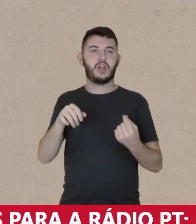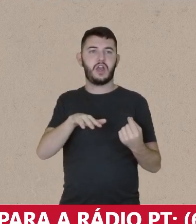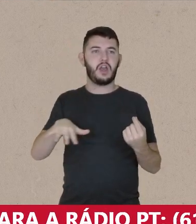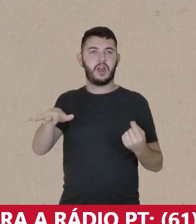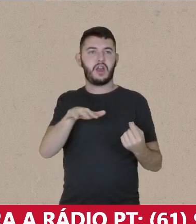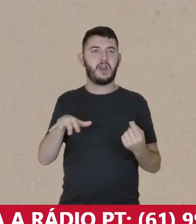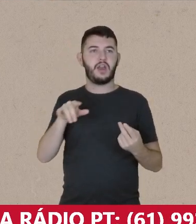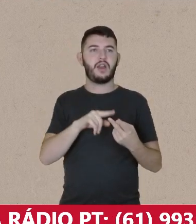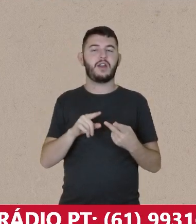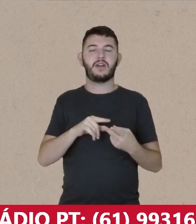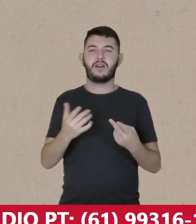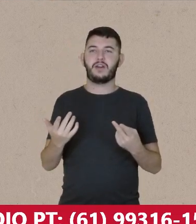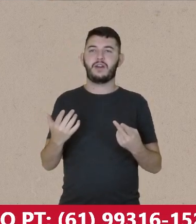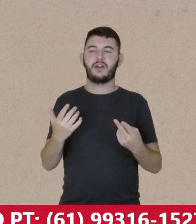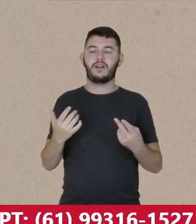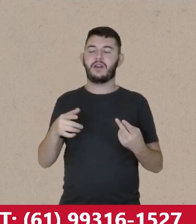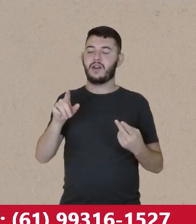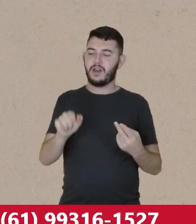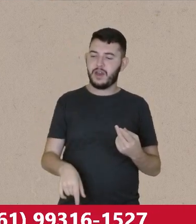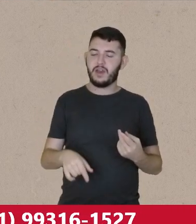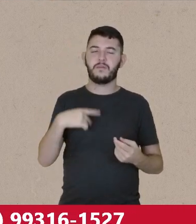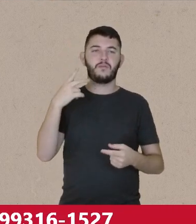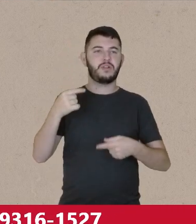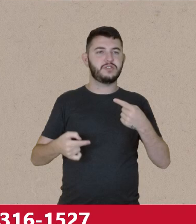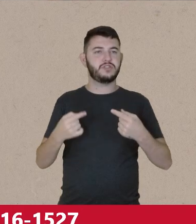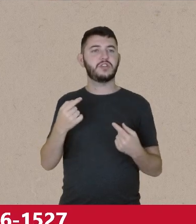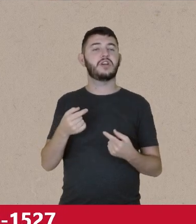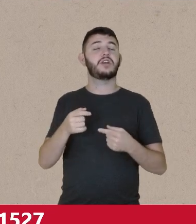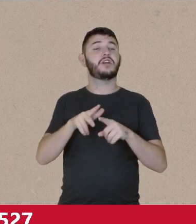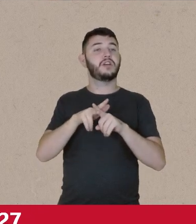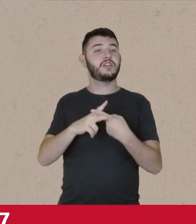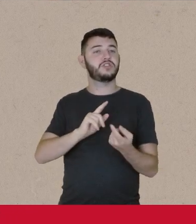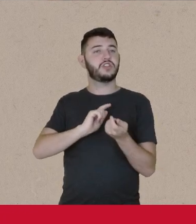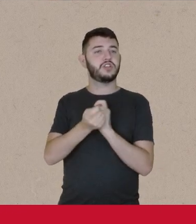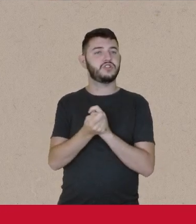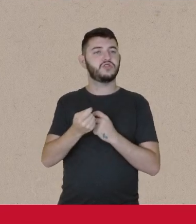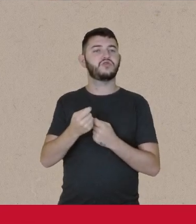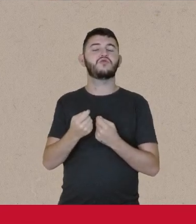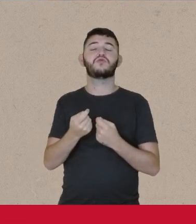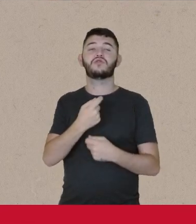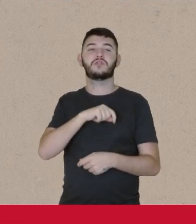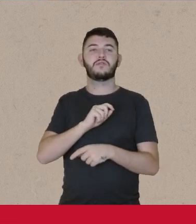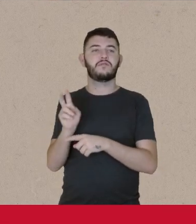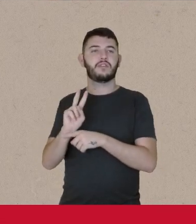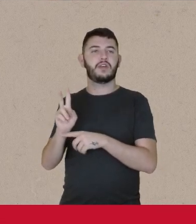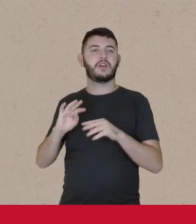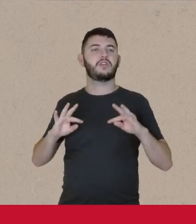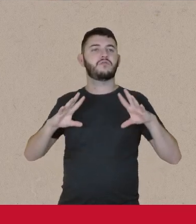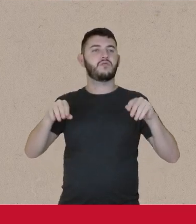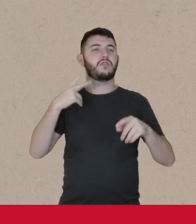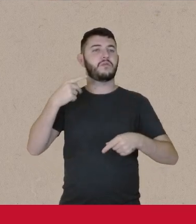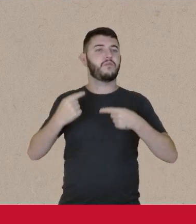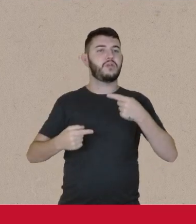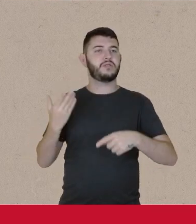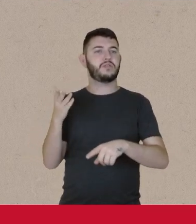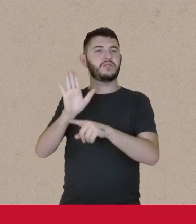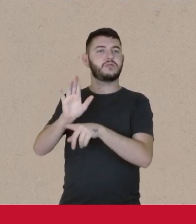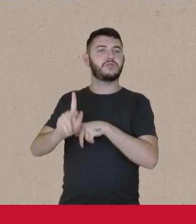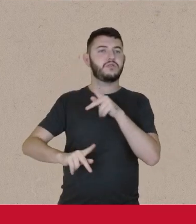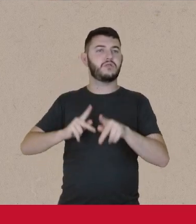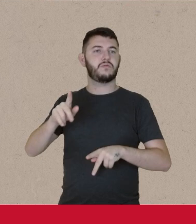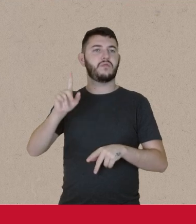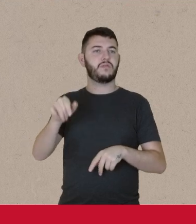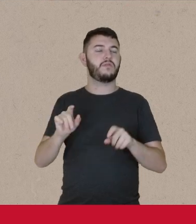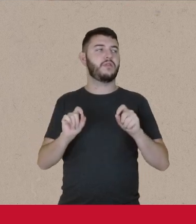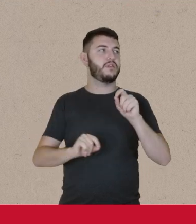mercado, é a política de ajuste fiscal que põe todas as políticas públicas, né, subjugadas, né, ao princípio